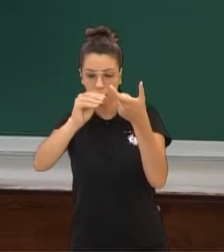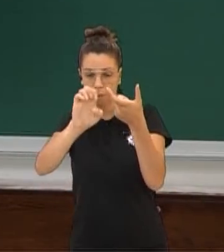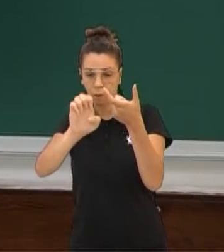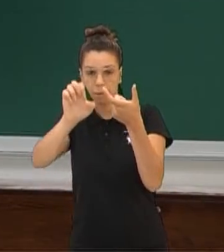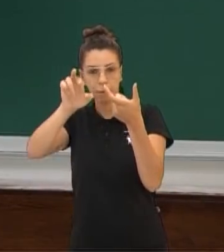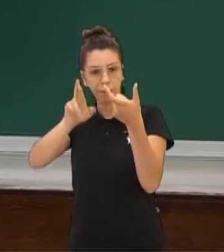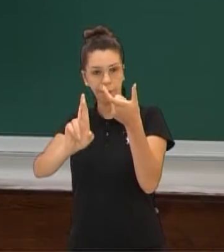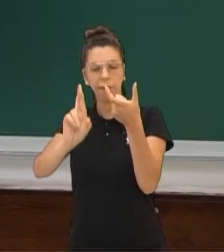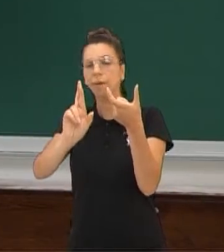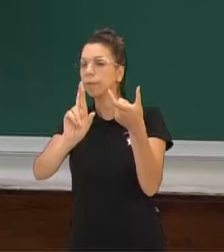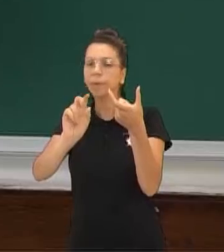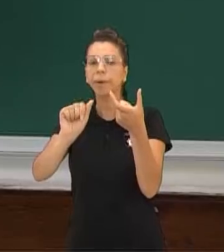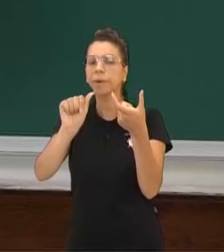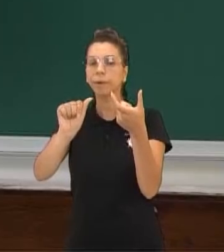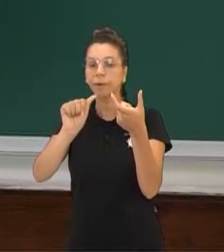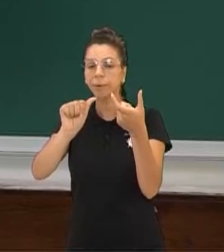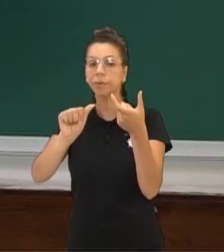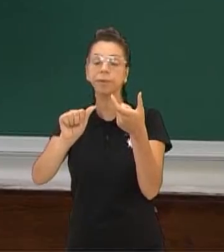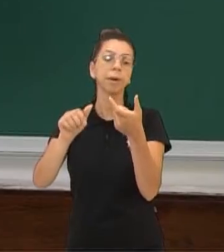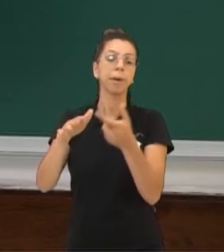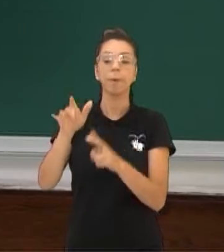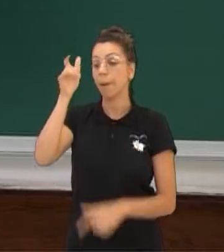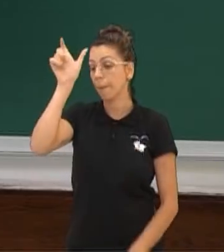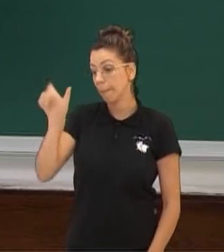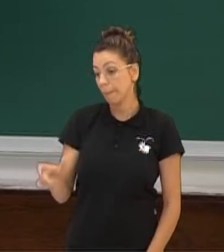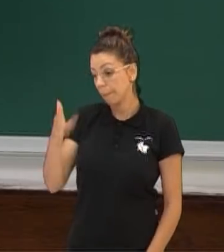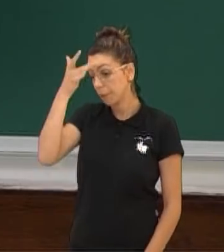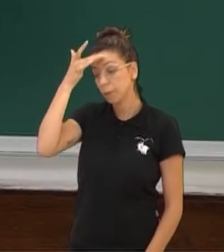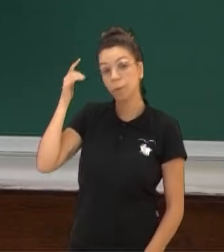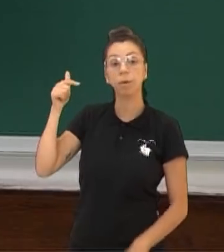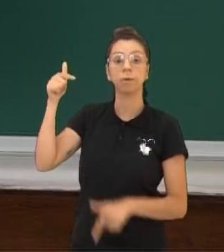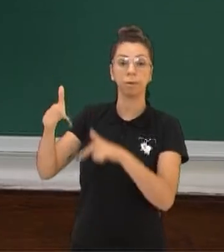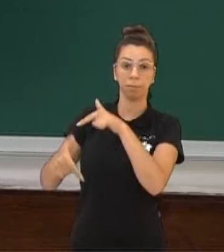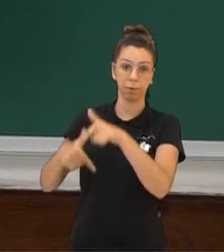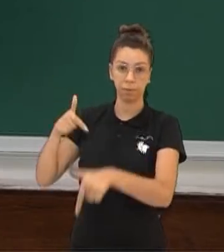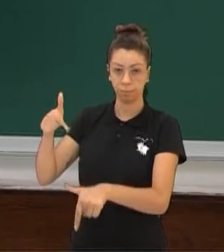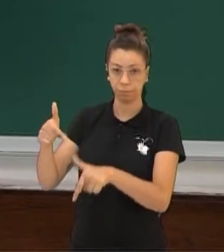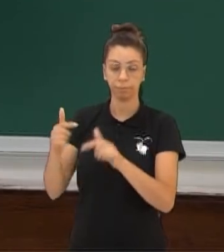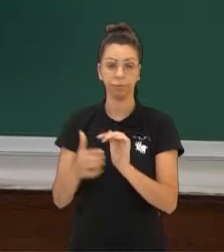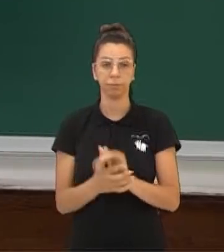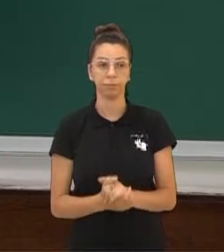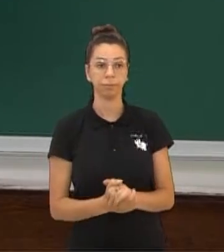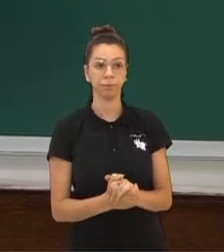coloca o ER lá, vira trabalhador. Work é uma pessoa trabalhadora.